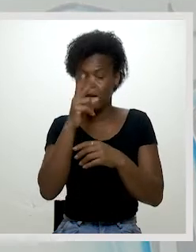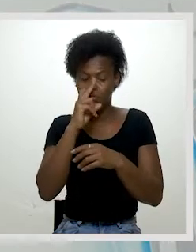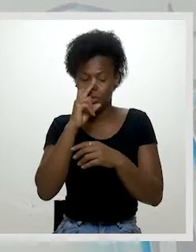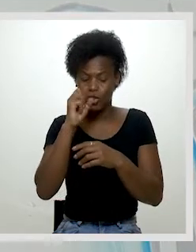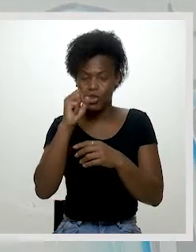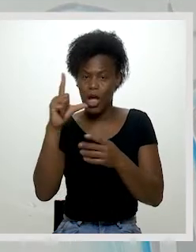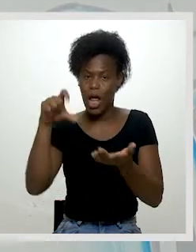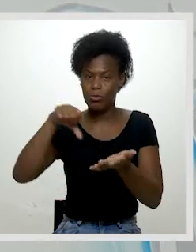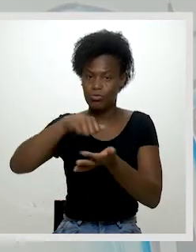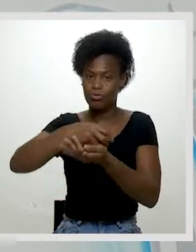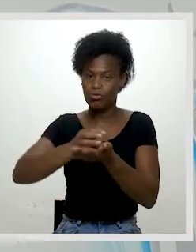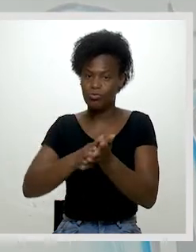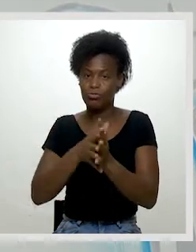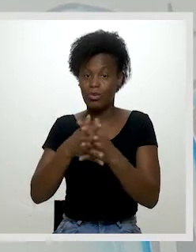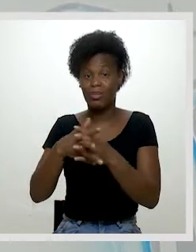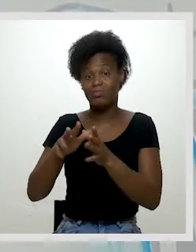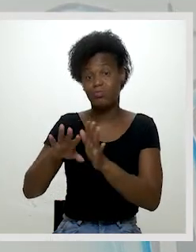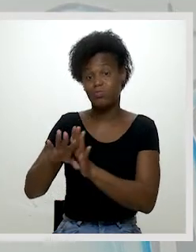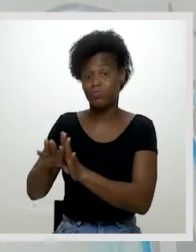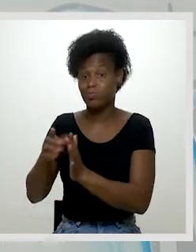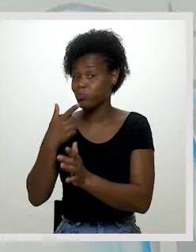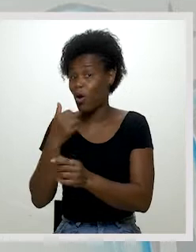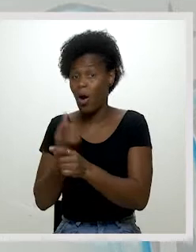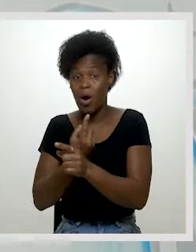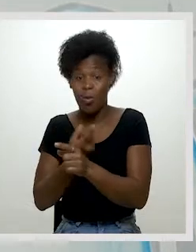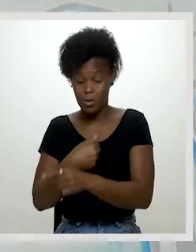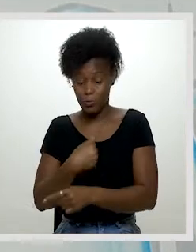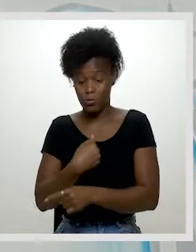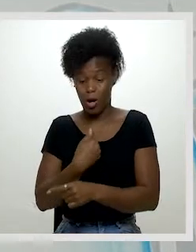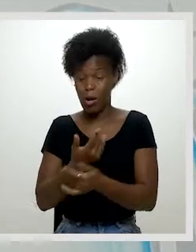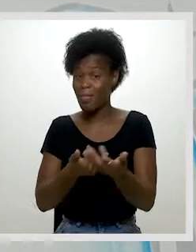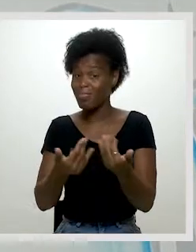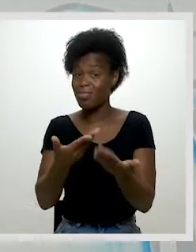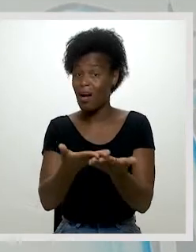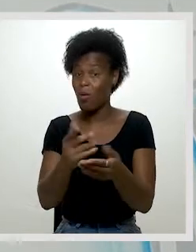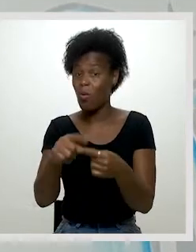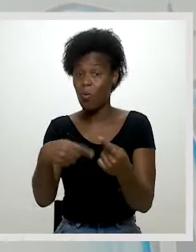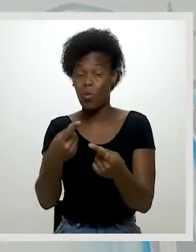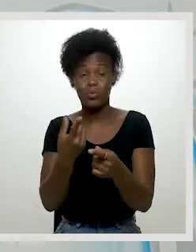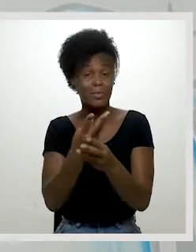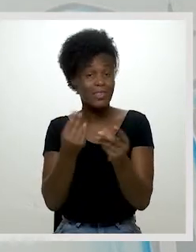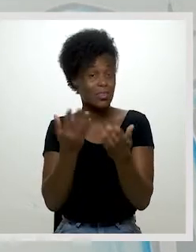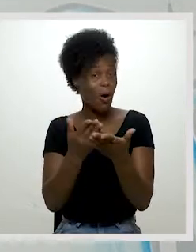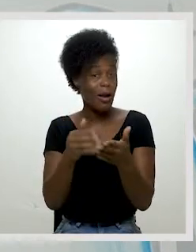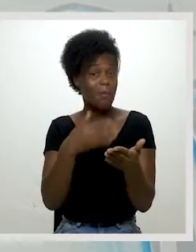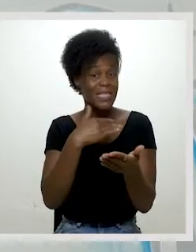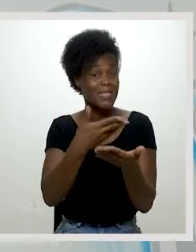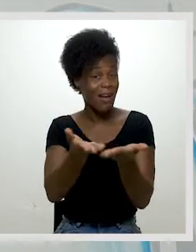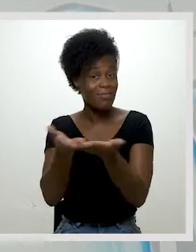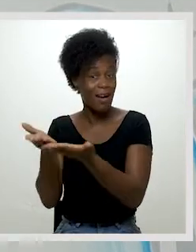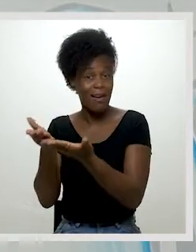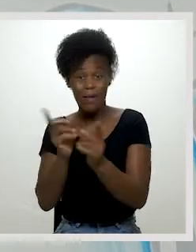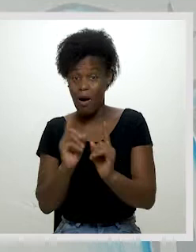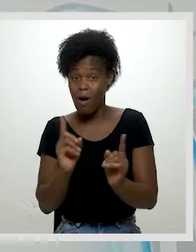com álcool gel e de evitarem partilhar objetos pessoais e materiais escolares. Além disso,